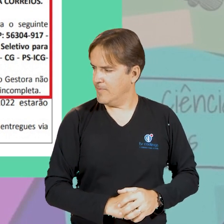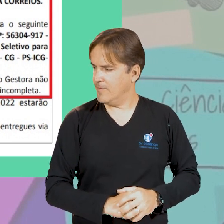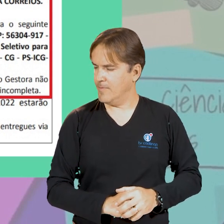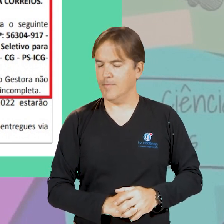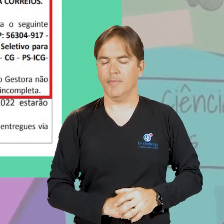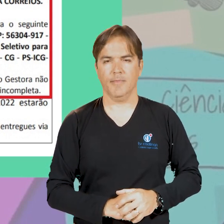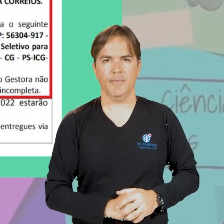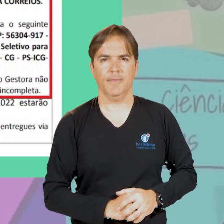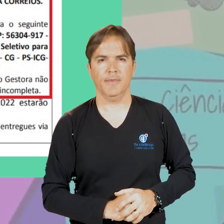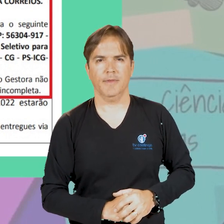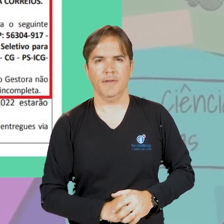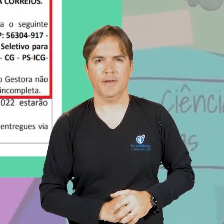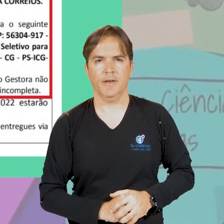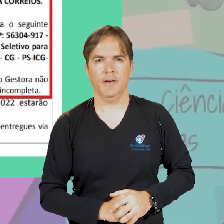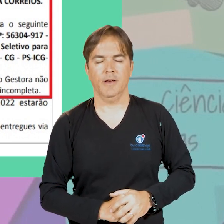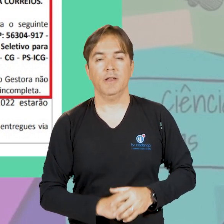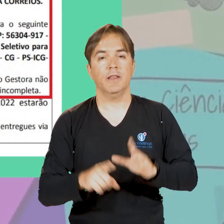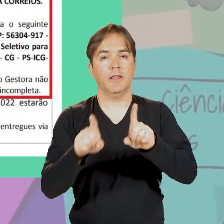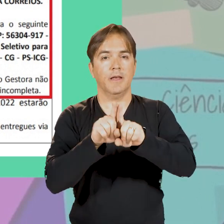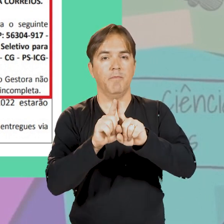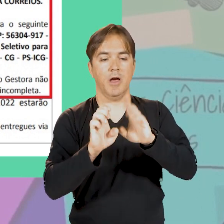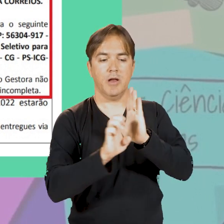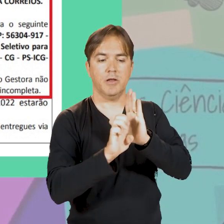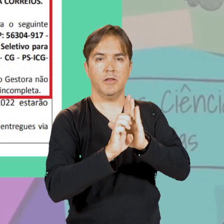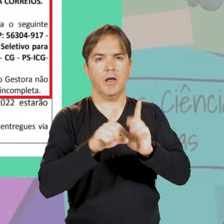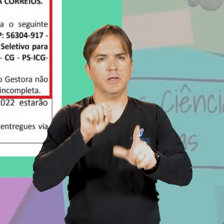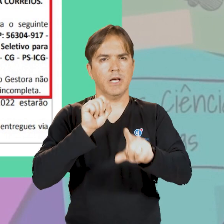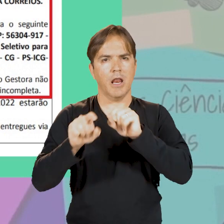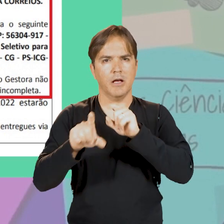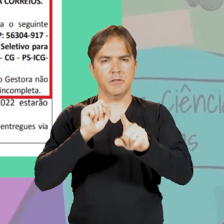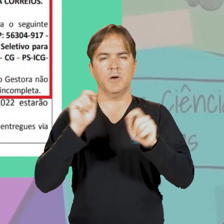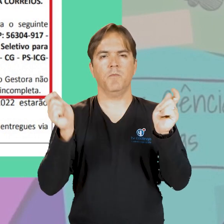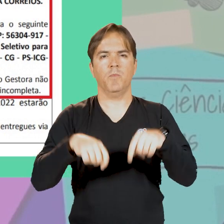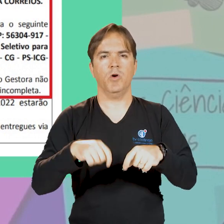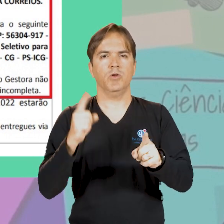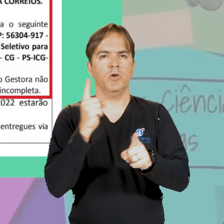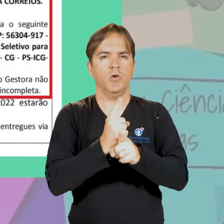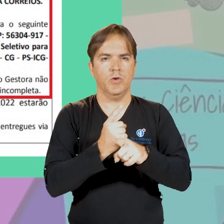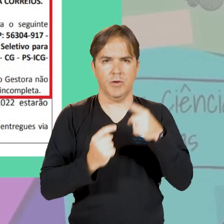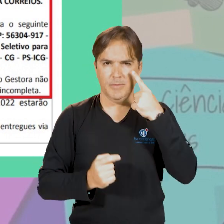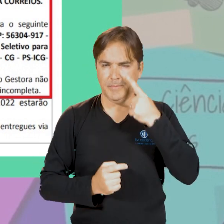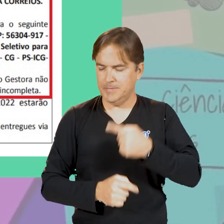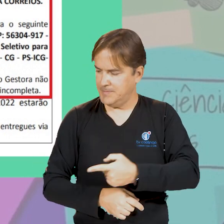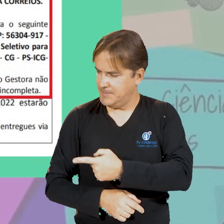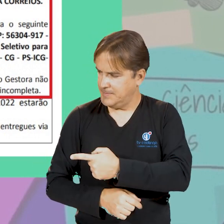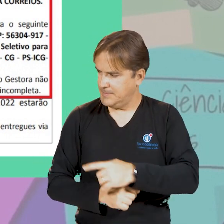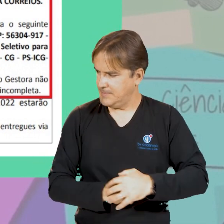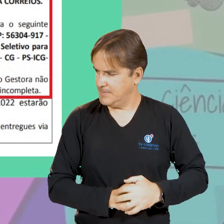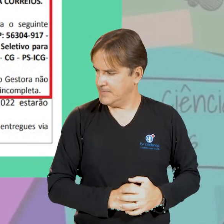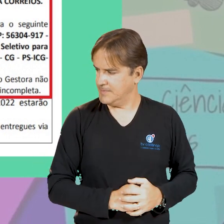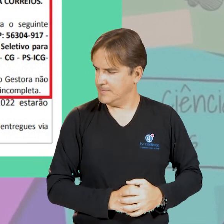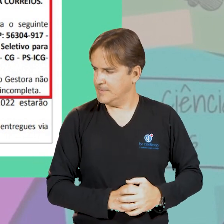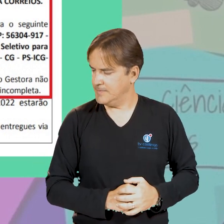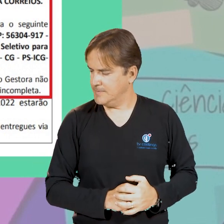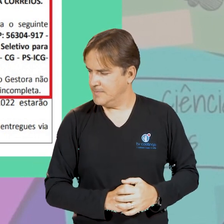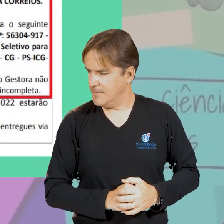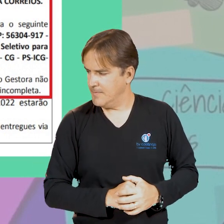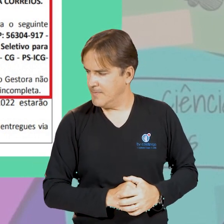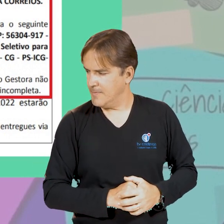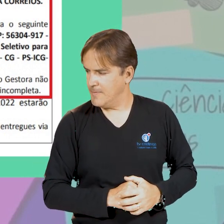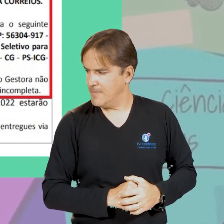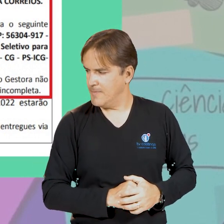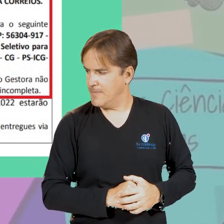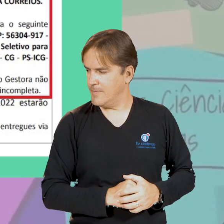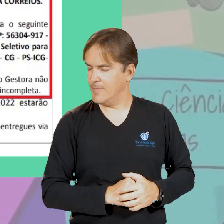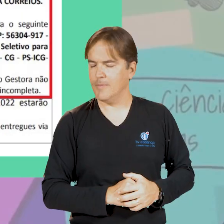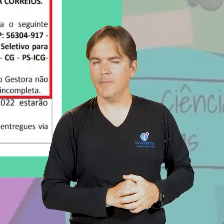portais.univasf.edu.br e o edital da seleção pode ser acessado no abre ponto aí barra univar